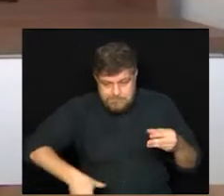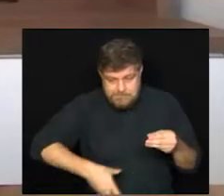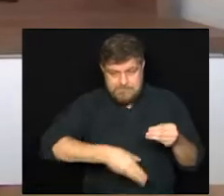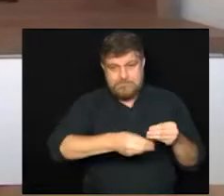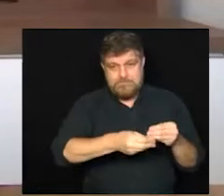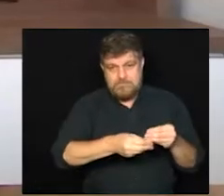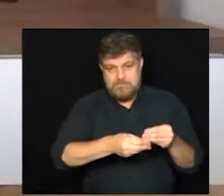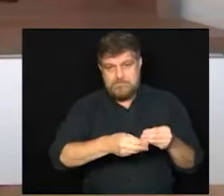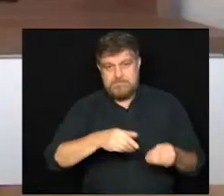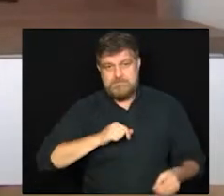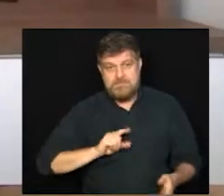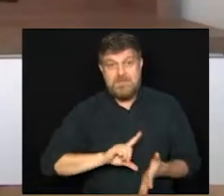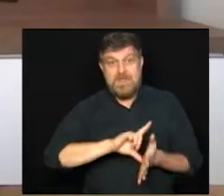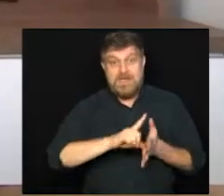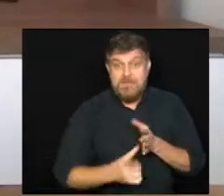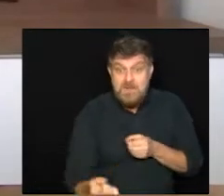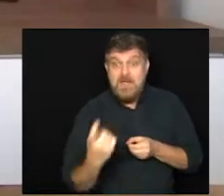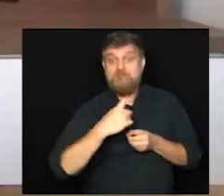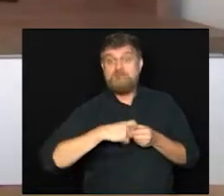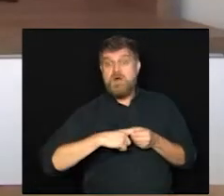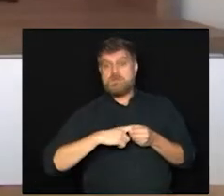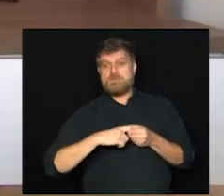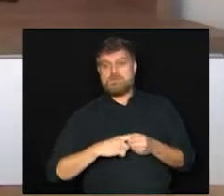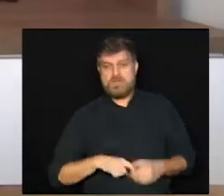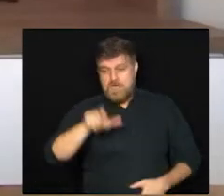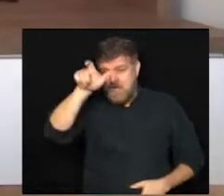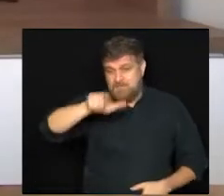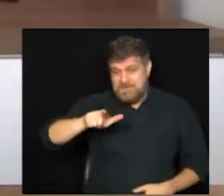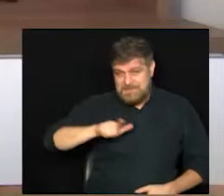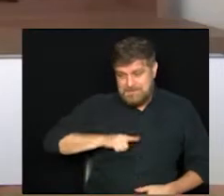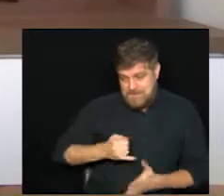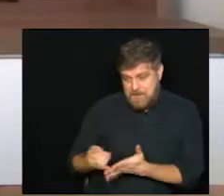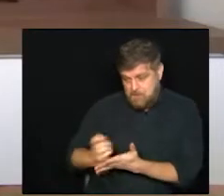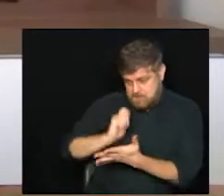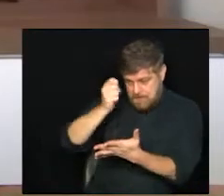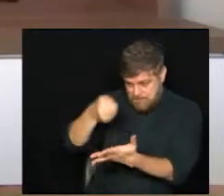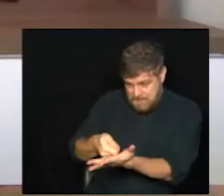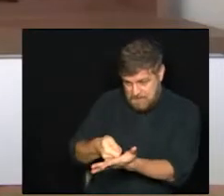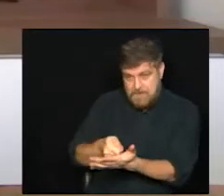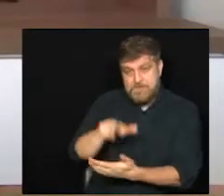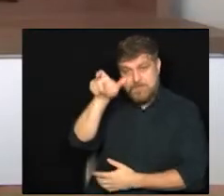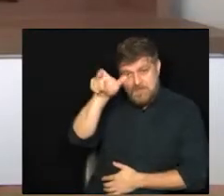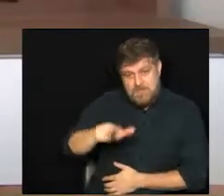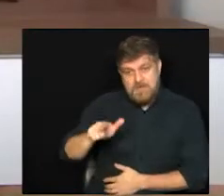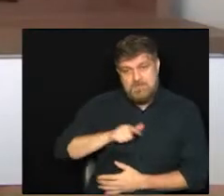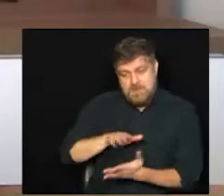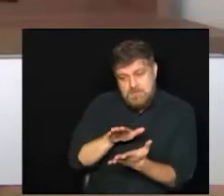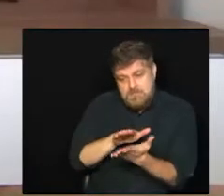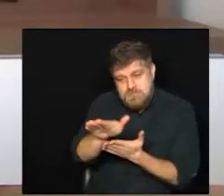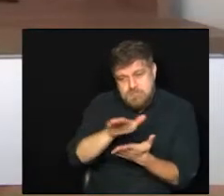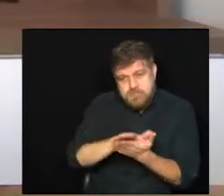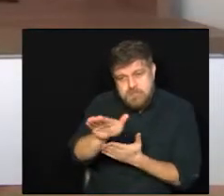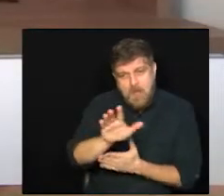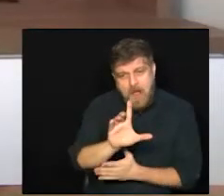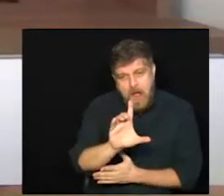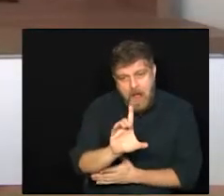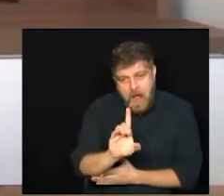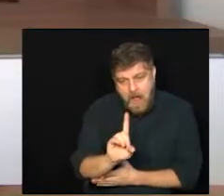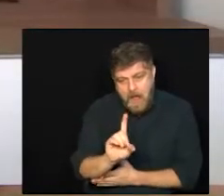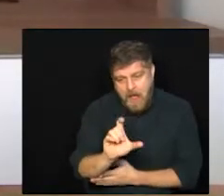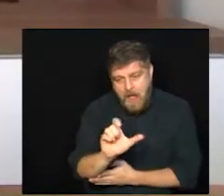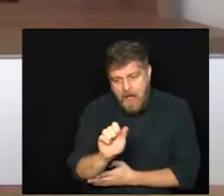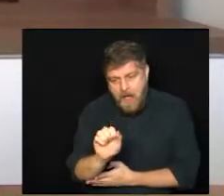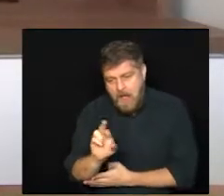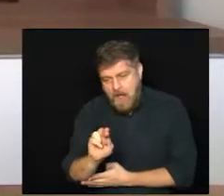ao valor da sua restituição. E se você tinha imposto a pagar, então você vai pagar o DARF e o valor doado vai